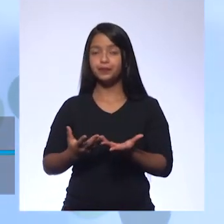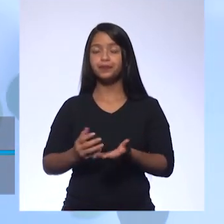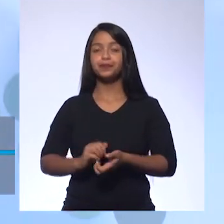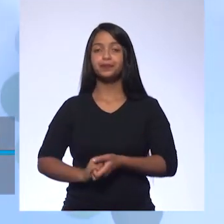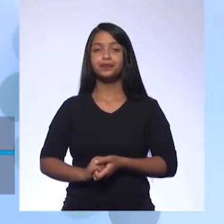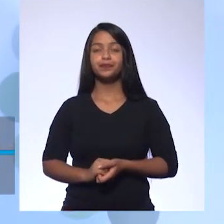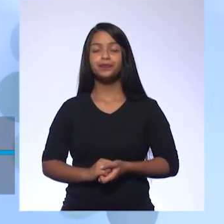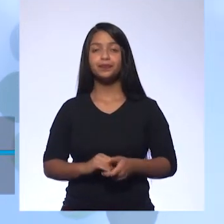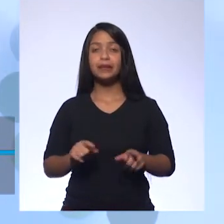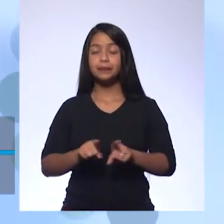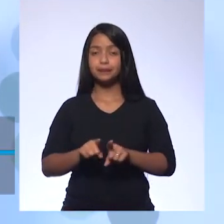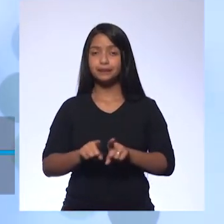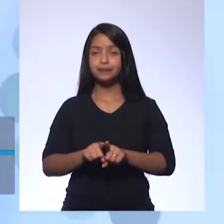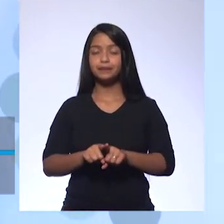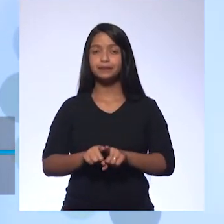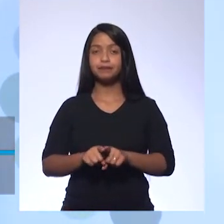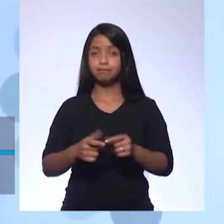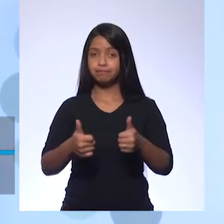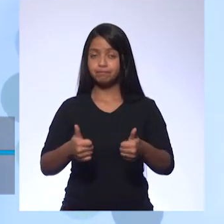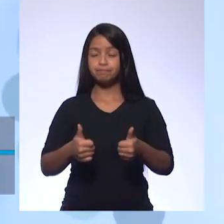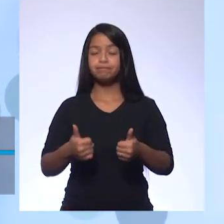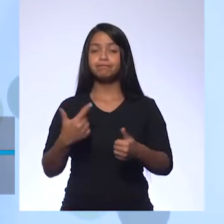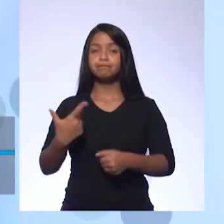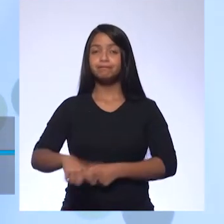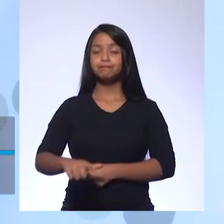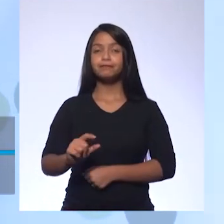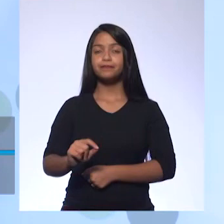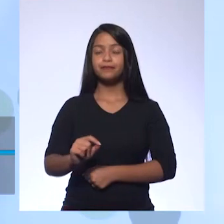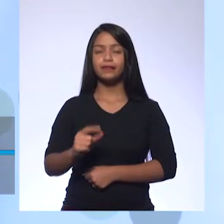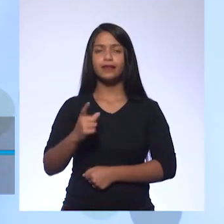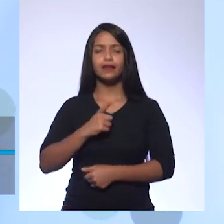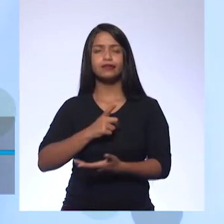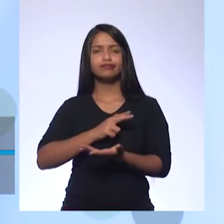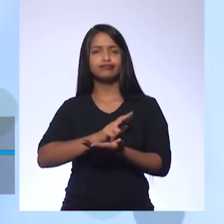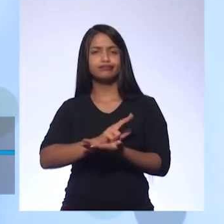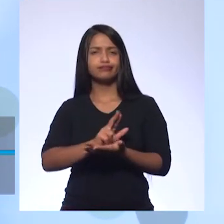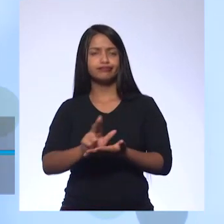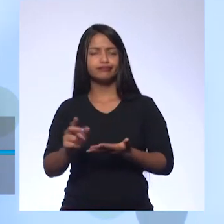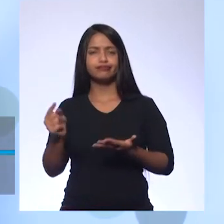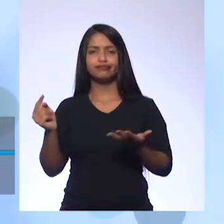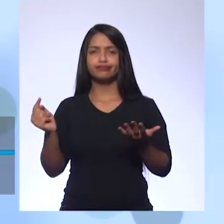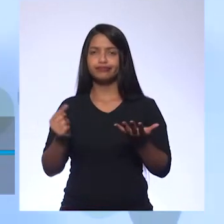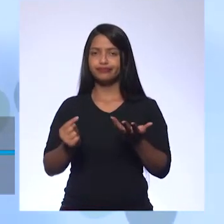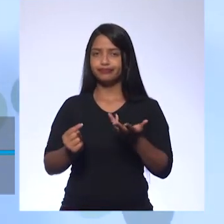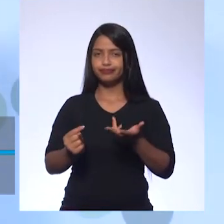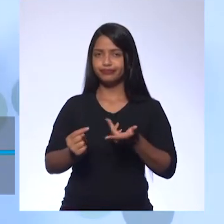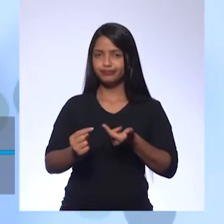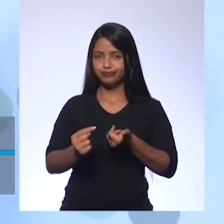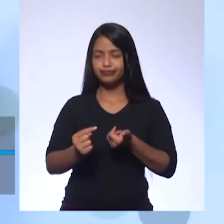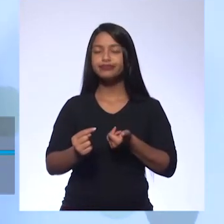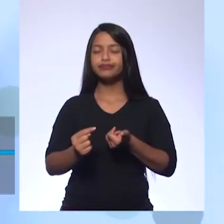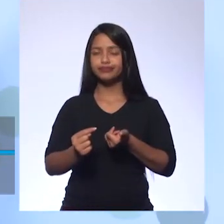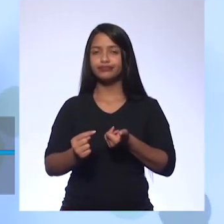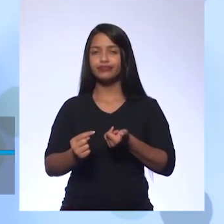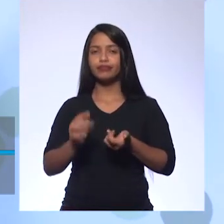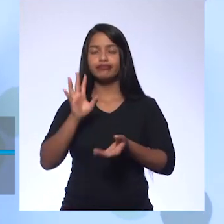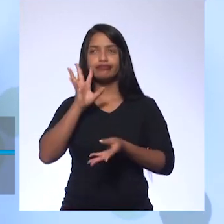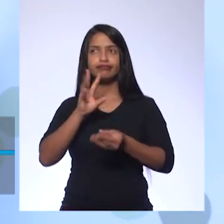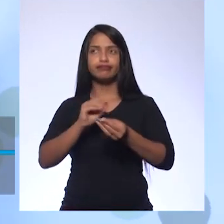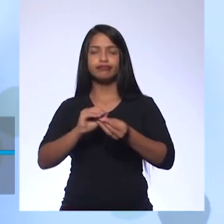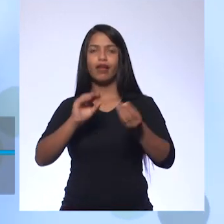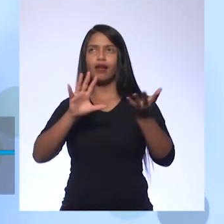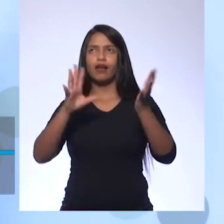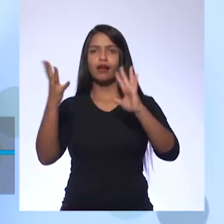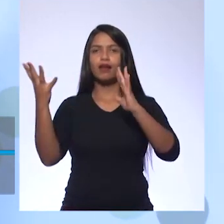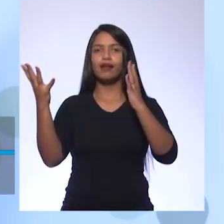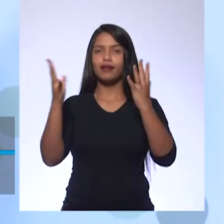do mar. Tá bom, meus meninos? Então, assim, são vários os fatores que vão determinar o clima. E quando eu estou falando